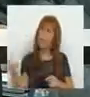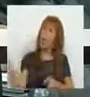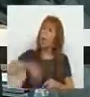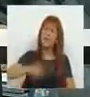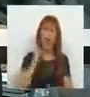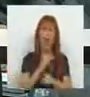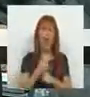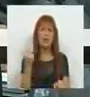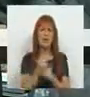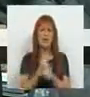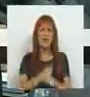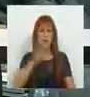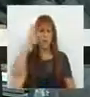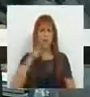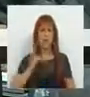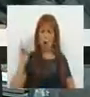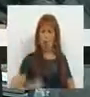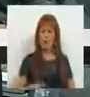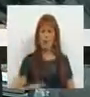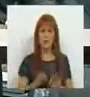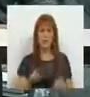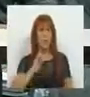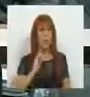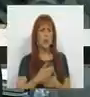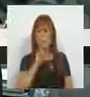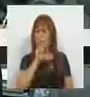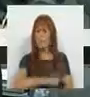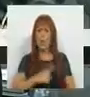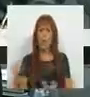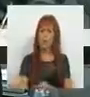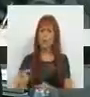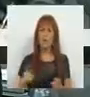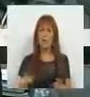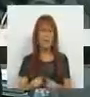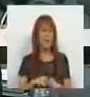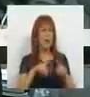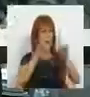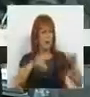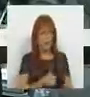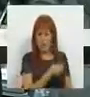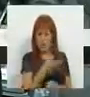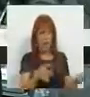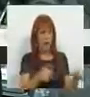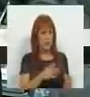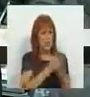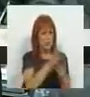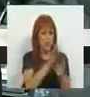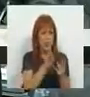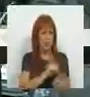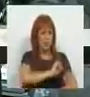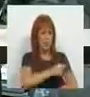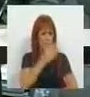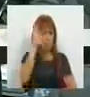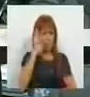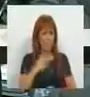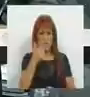regresso ao serviço militar obrigatório como forma, digamos, última de poder prover os quadros dos diferentes ramos das Forças Armadas,